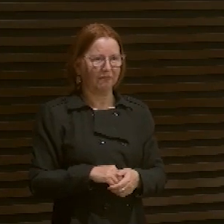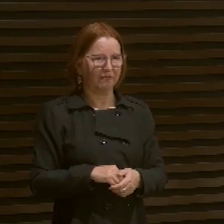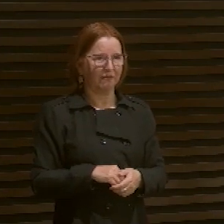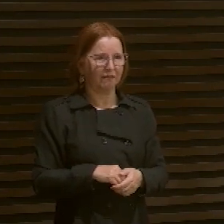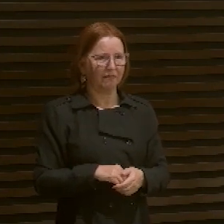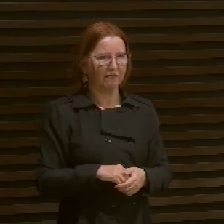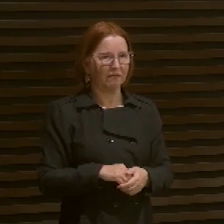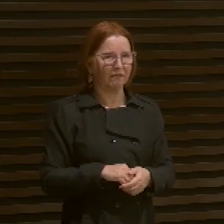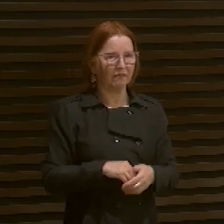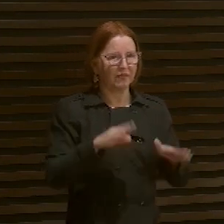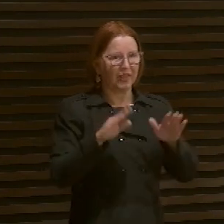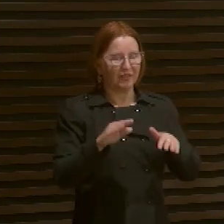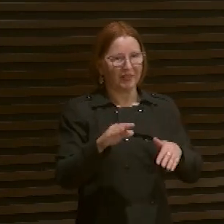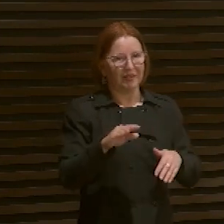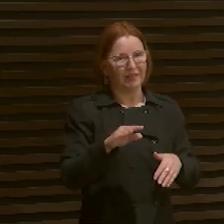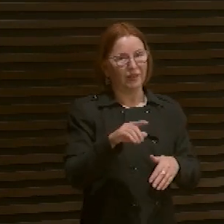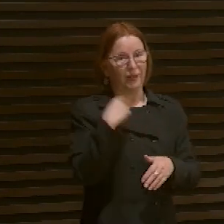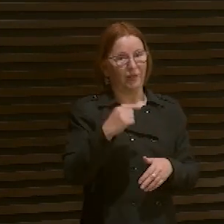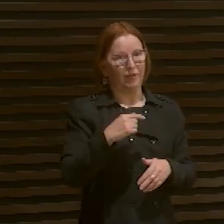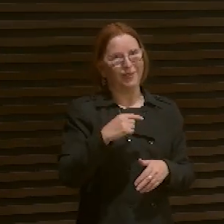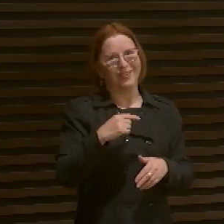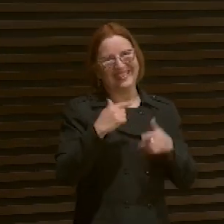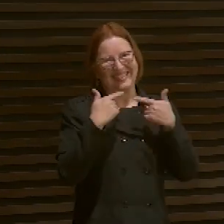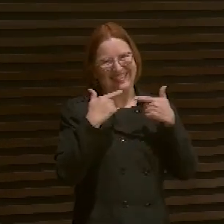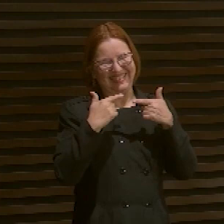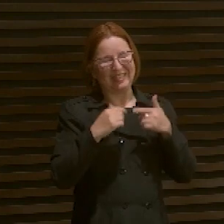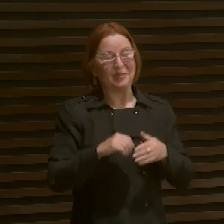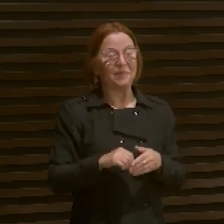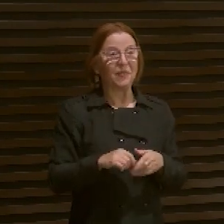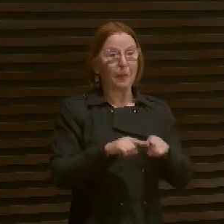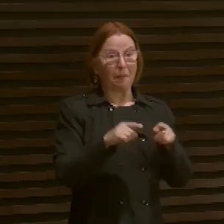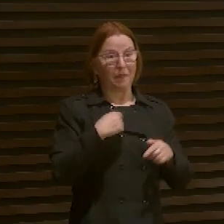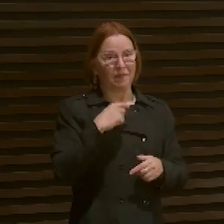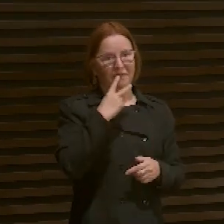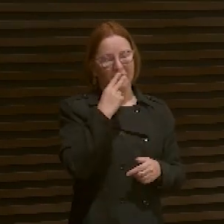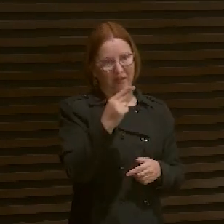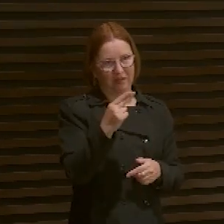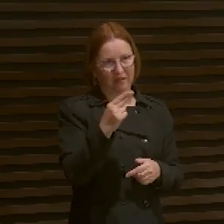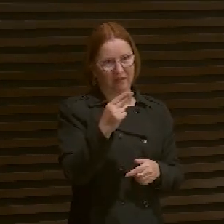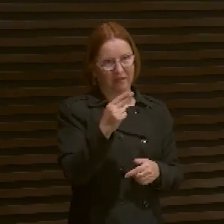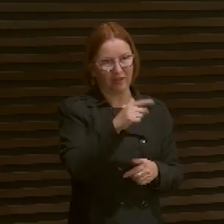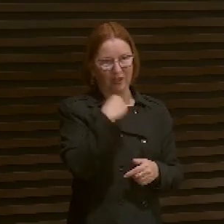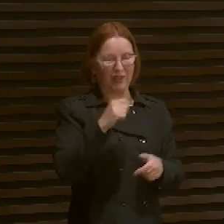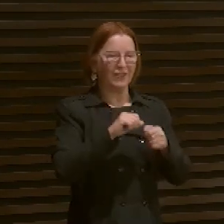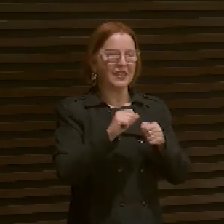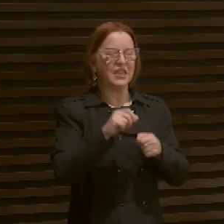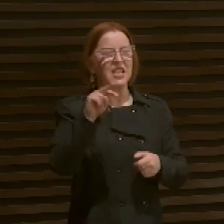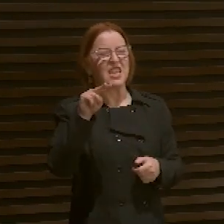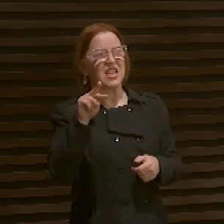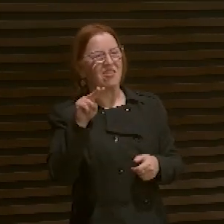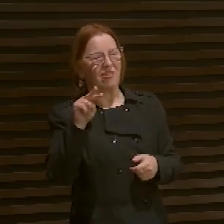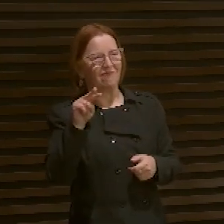Às vezes a gente até dá risada, né? Mas, irmãos, eu acho que nós faríamos exatamente a mesma coisa.